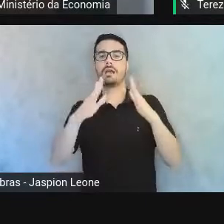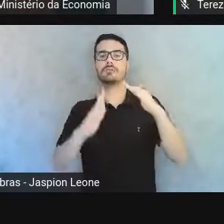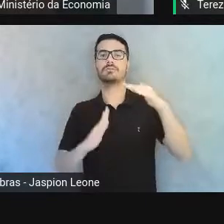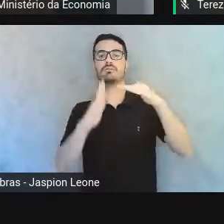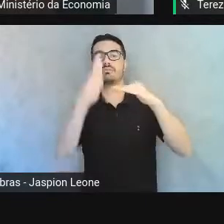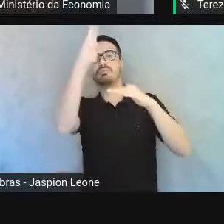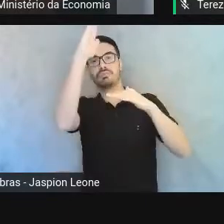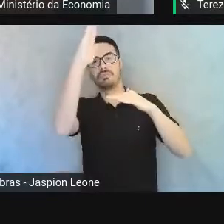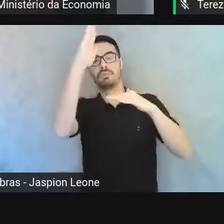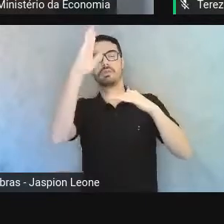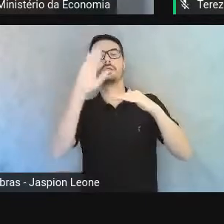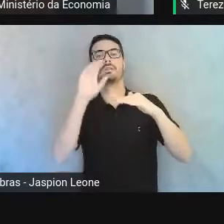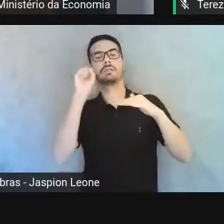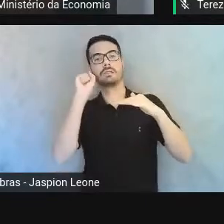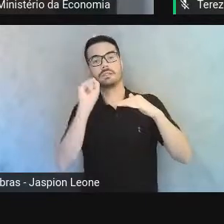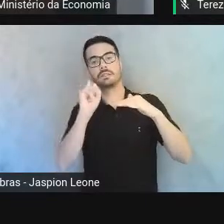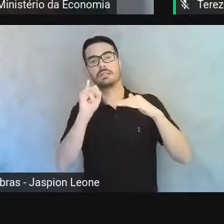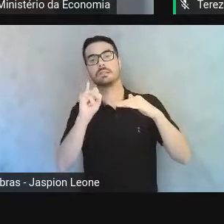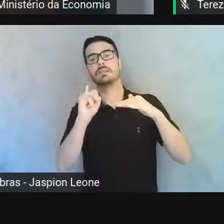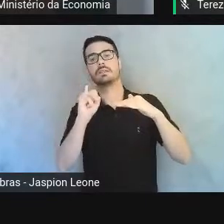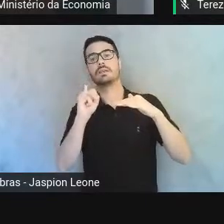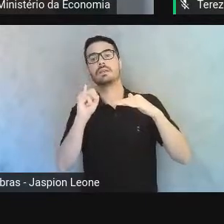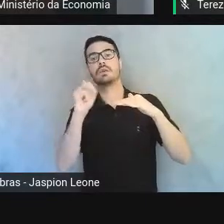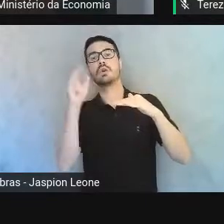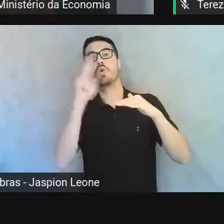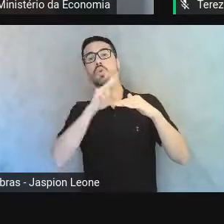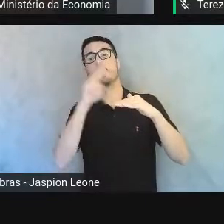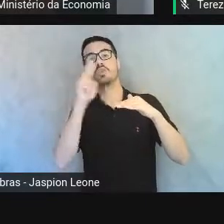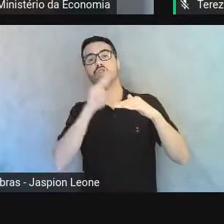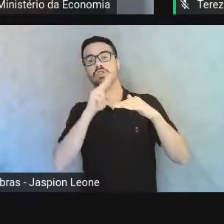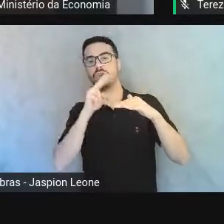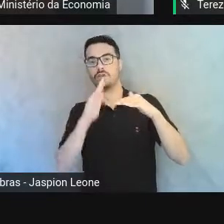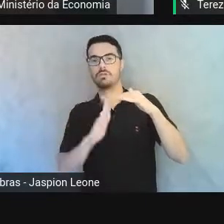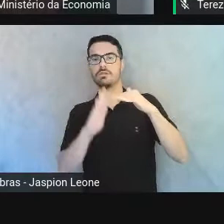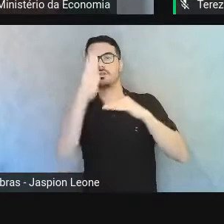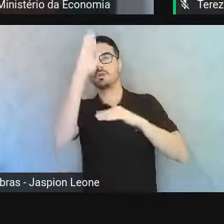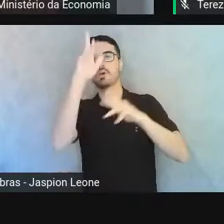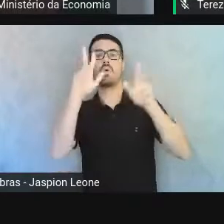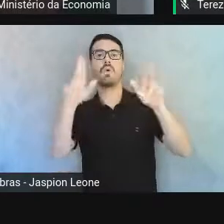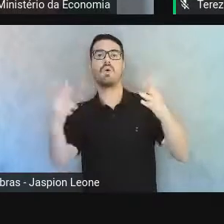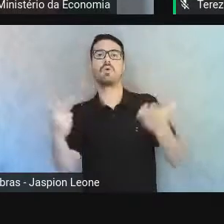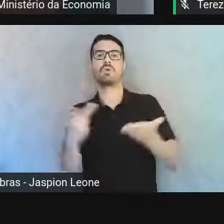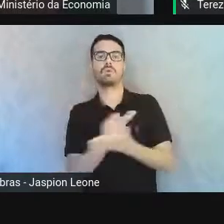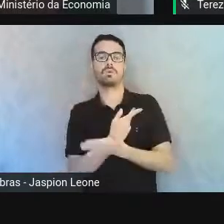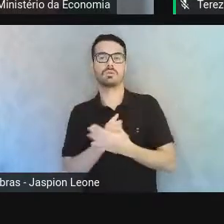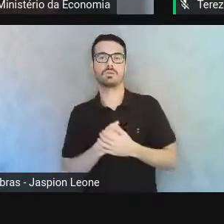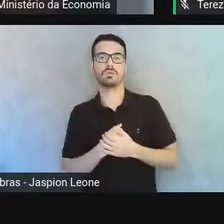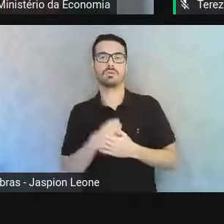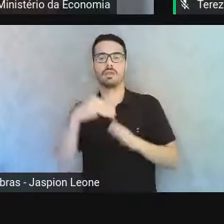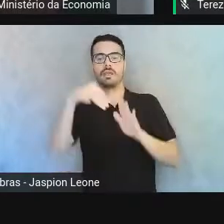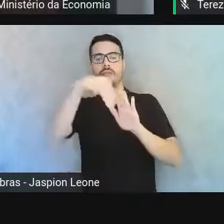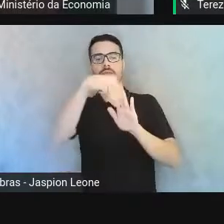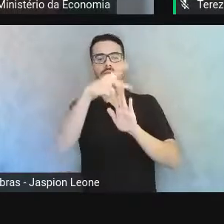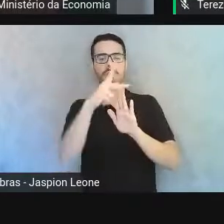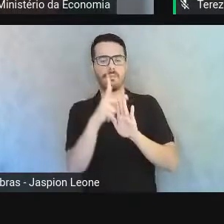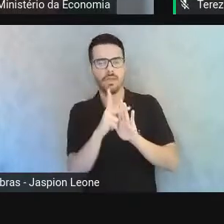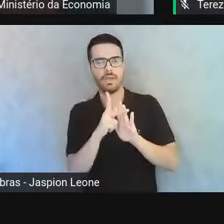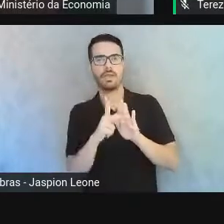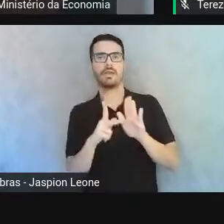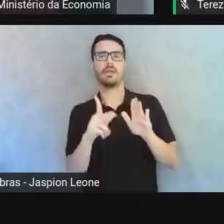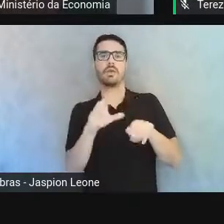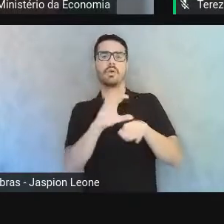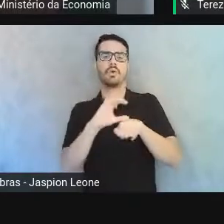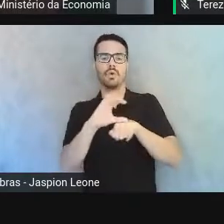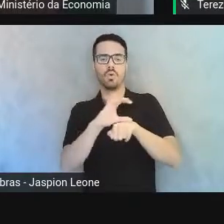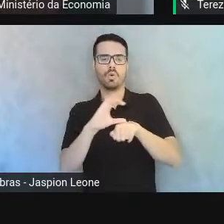teto, desde que seja para situações excepcionais, e foi o que ocorreu, por meio de medidas provisórias, que a Constituição